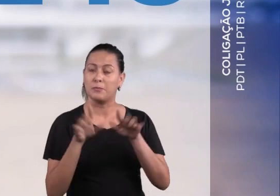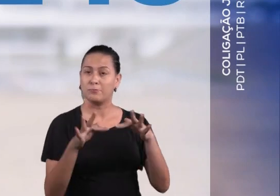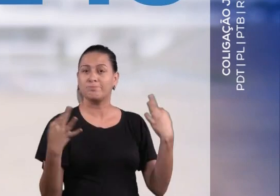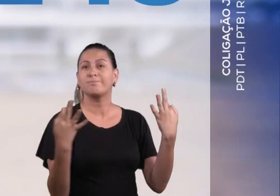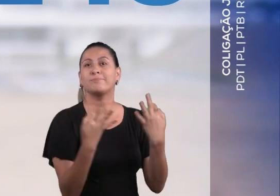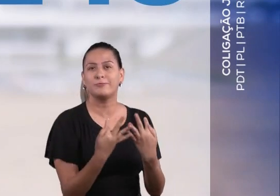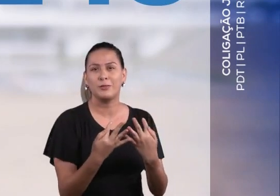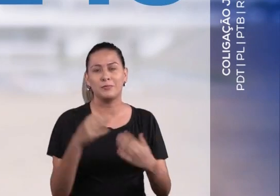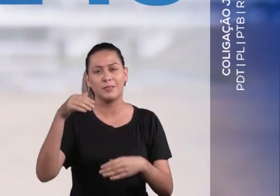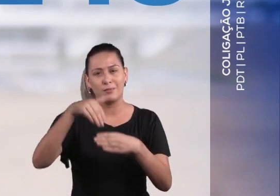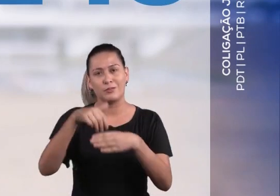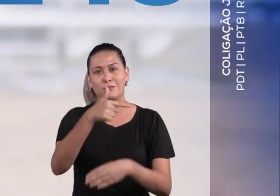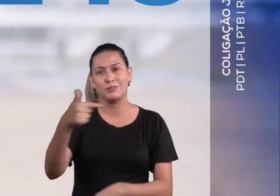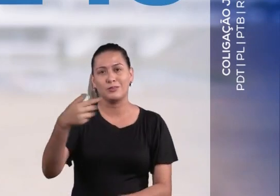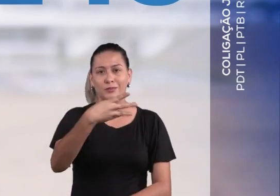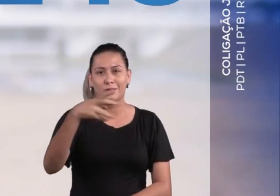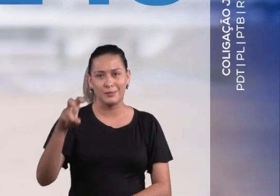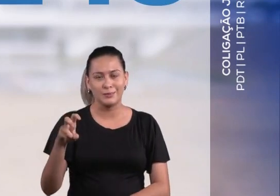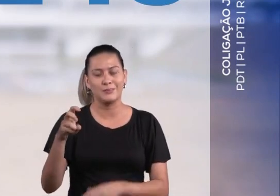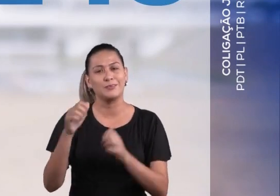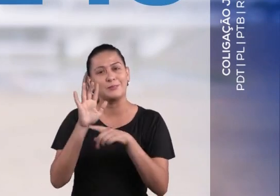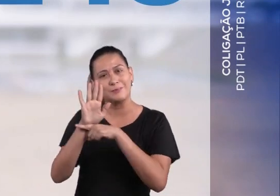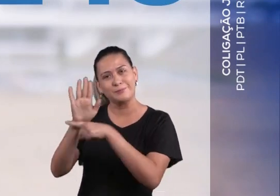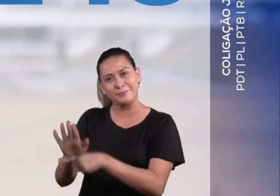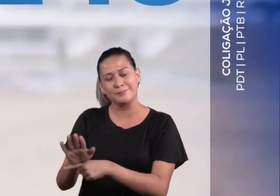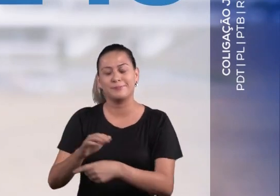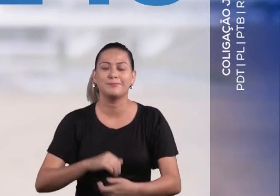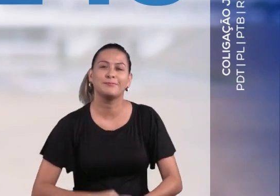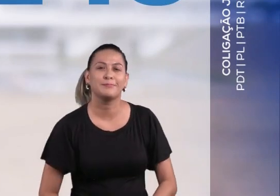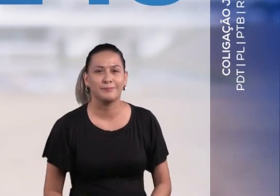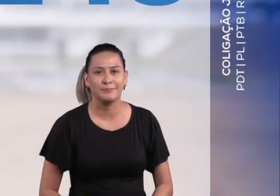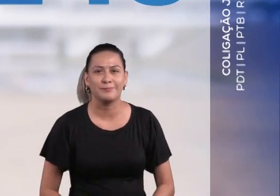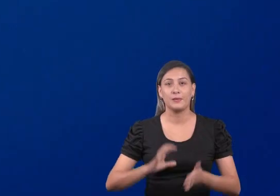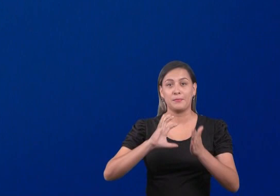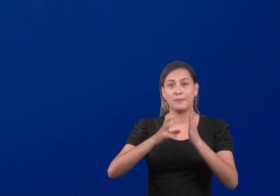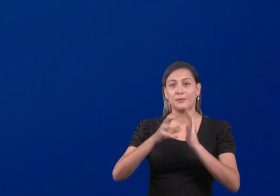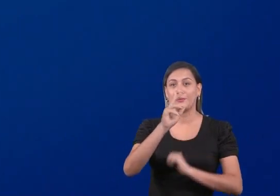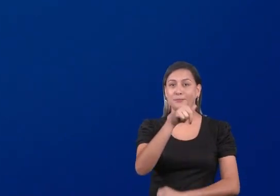a nossas famílias. Vote 2245. Conto com vocês.